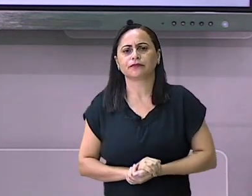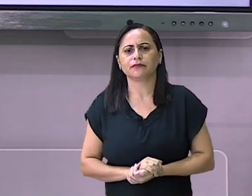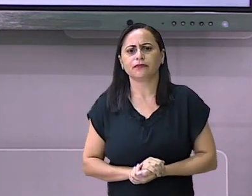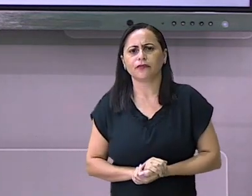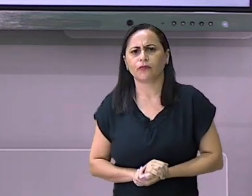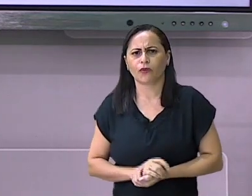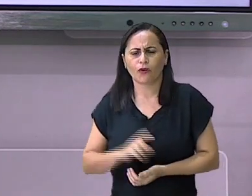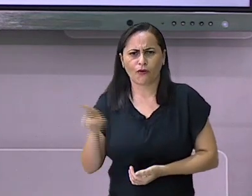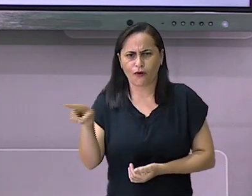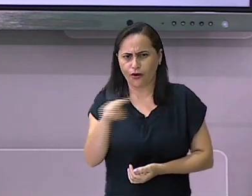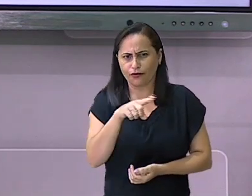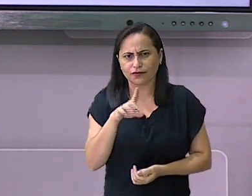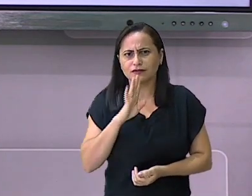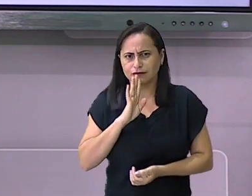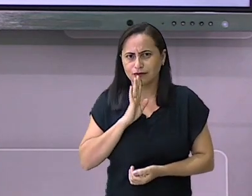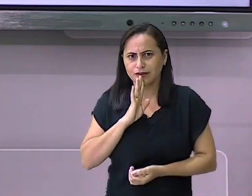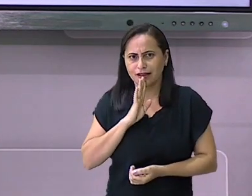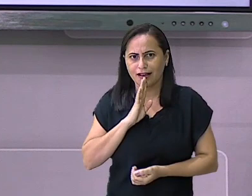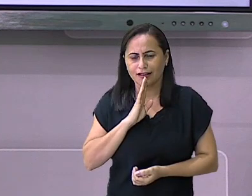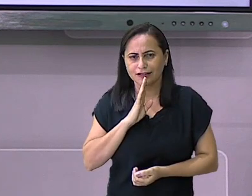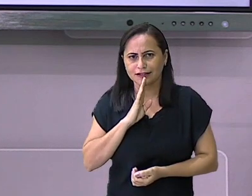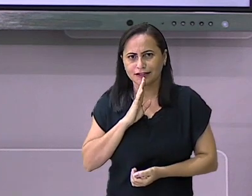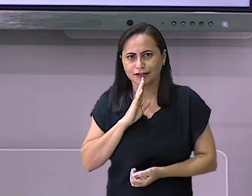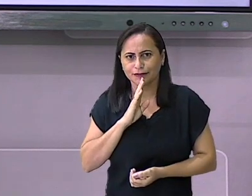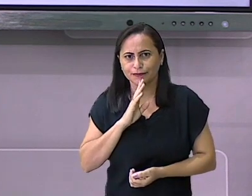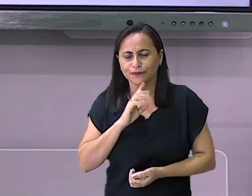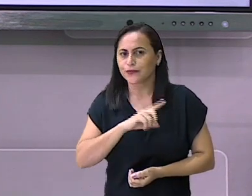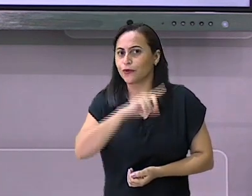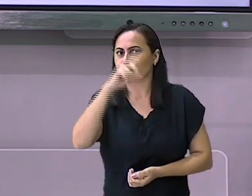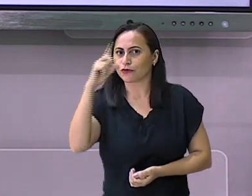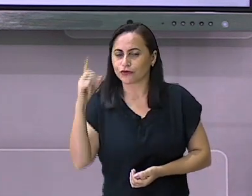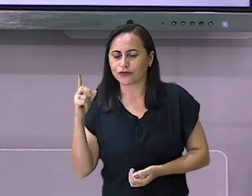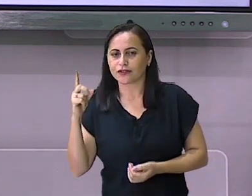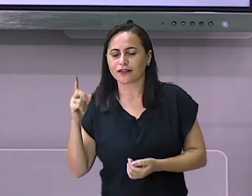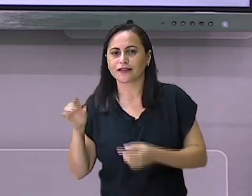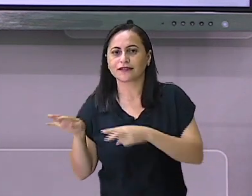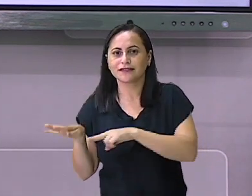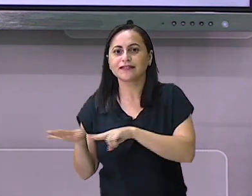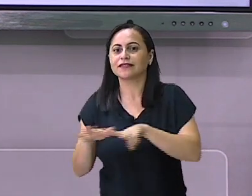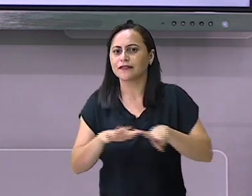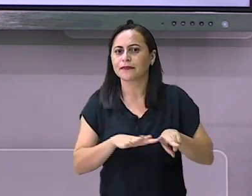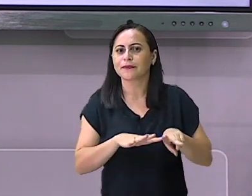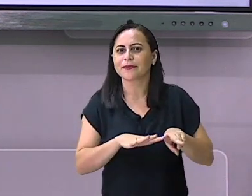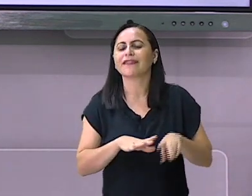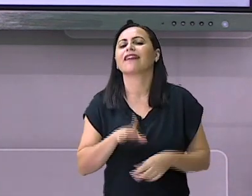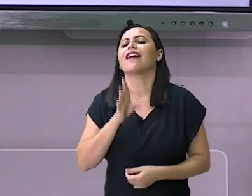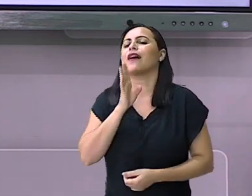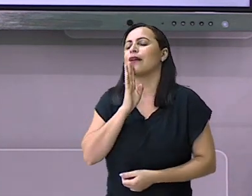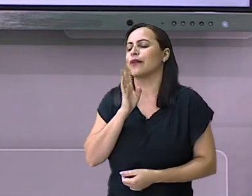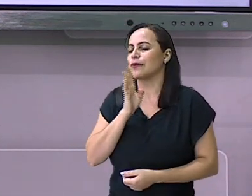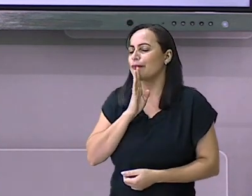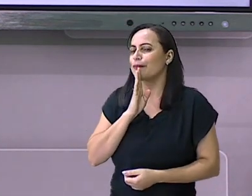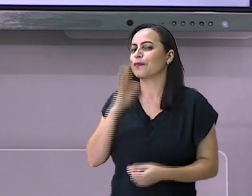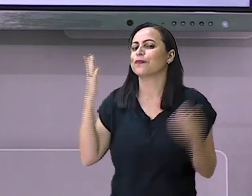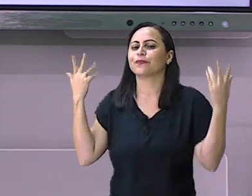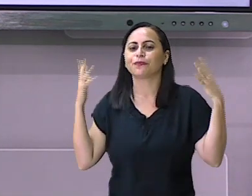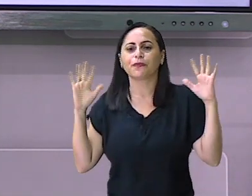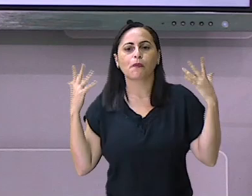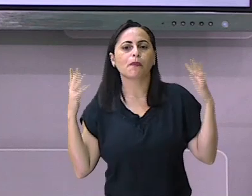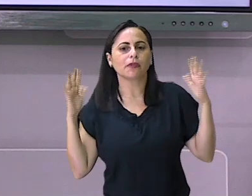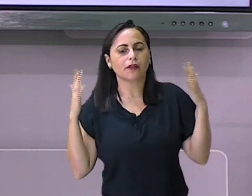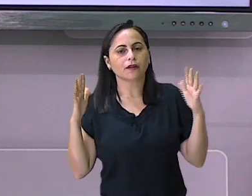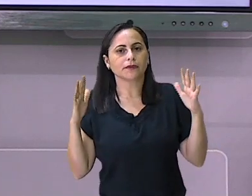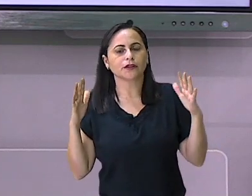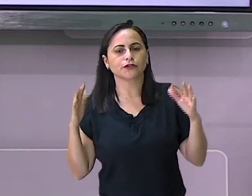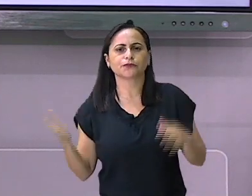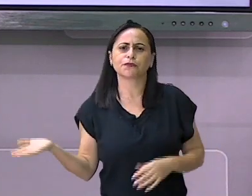Vocês conhecem os dias da semana? Ah, conhecem. Muito bem. Então, nós